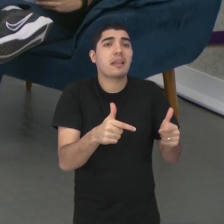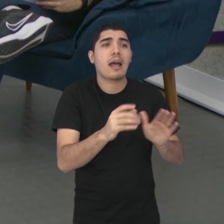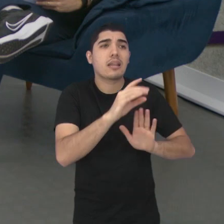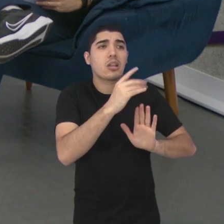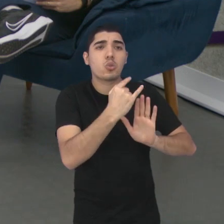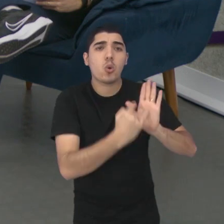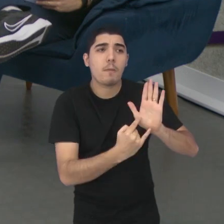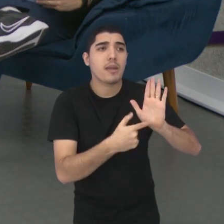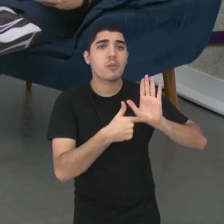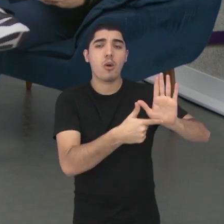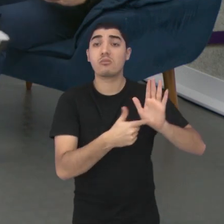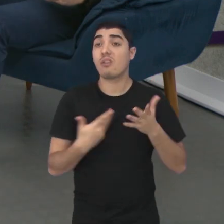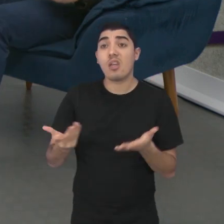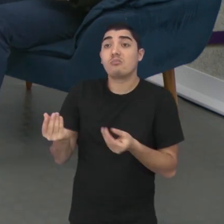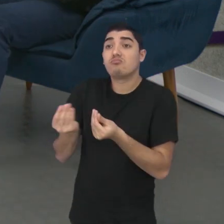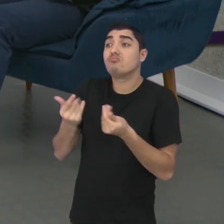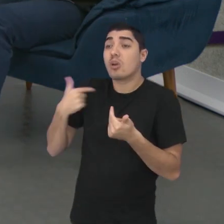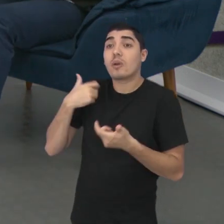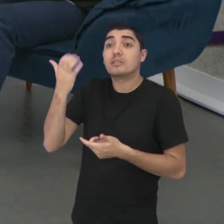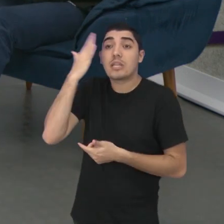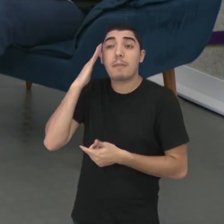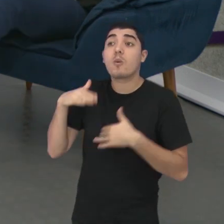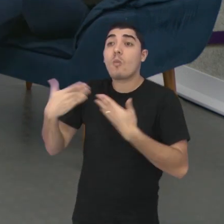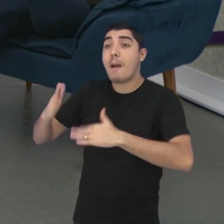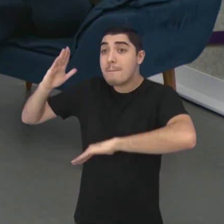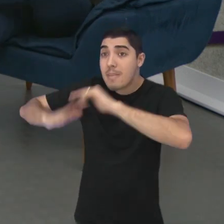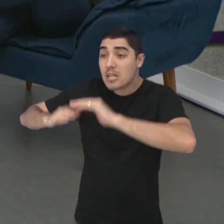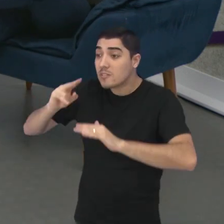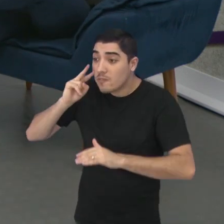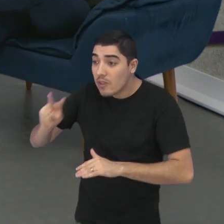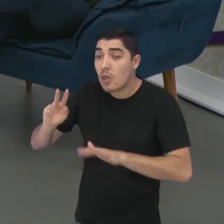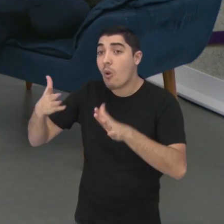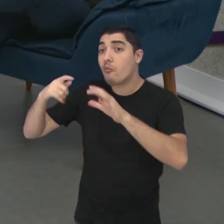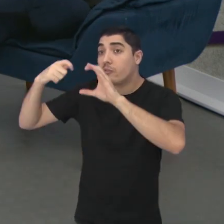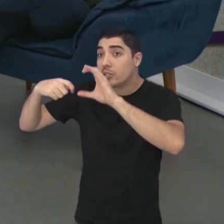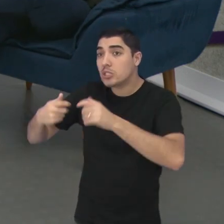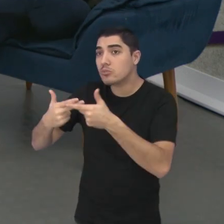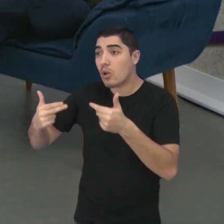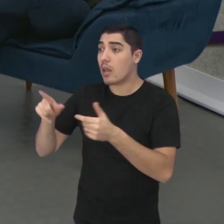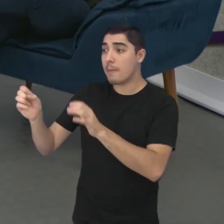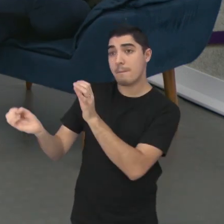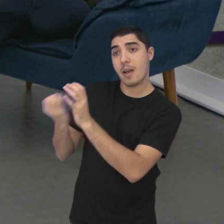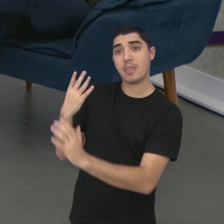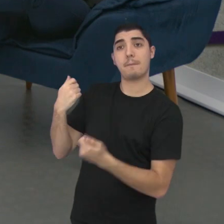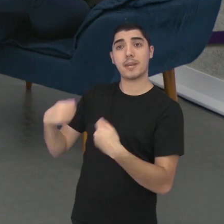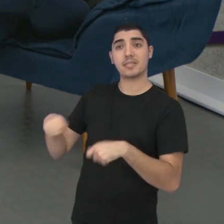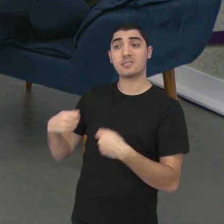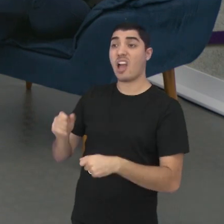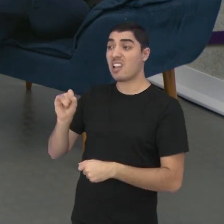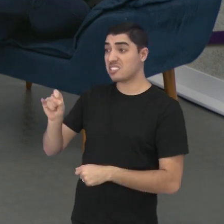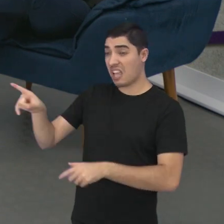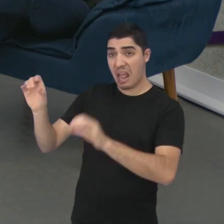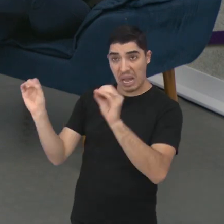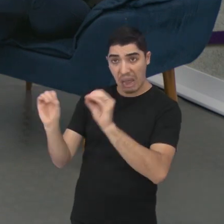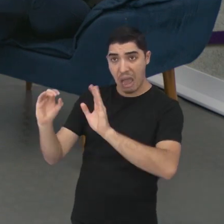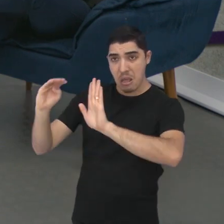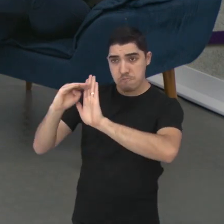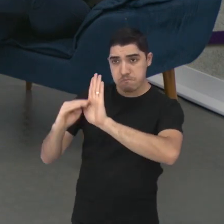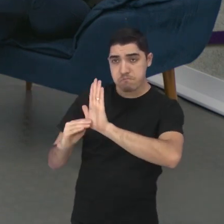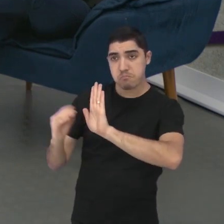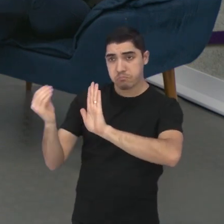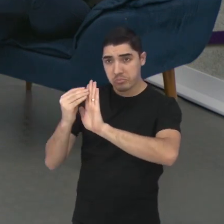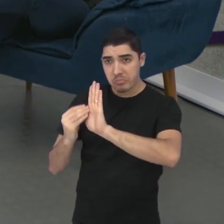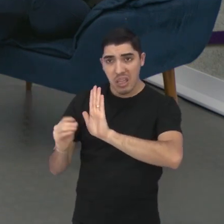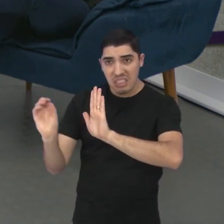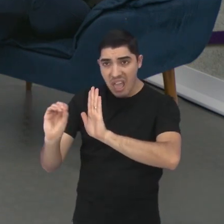nenhum modelo, não tem nada para mostrar do que ele já fez, do que ele sabe fazer, fica muito difícil você contratar esse profissional no futuro. Então, assim,